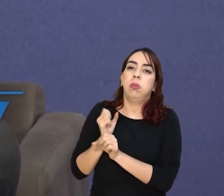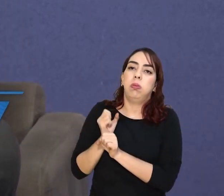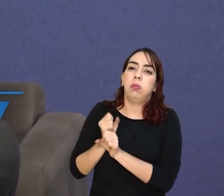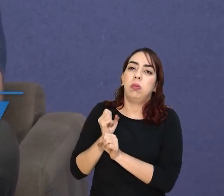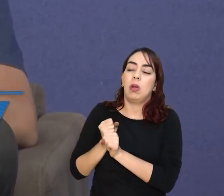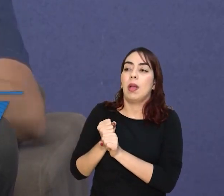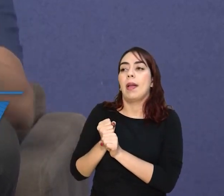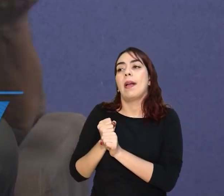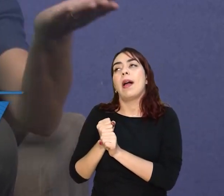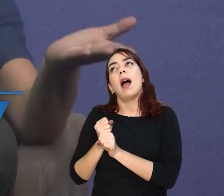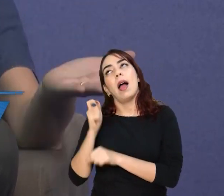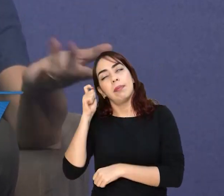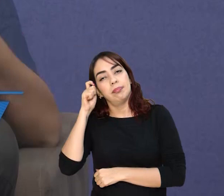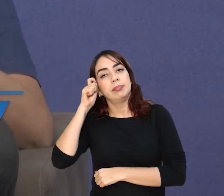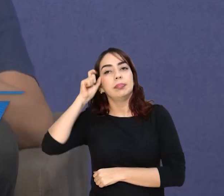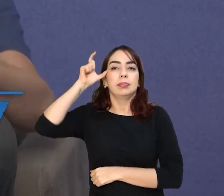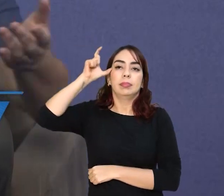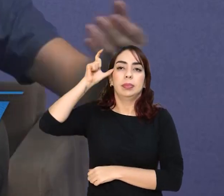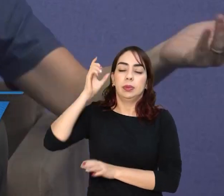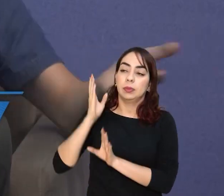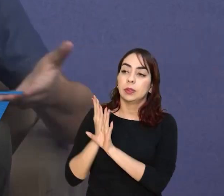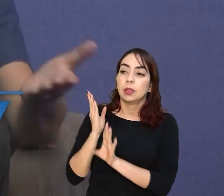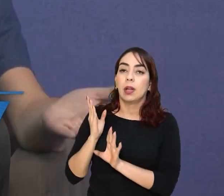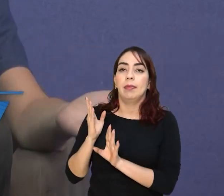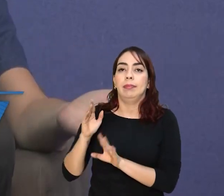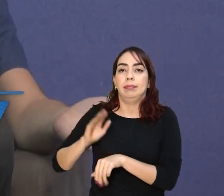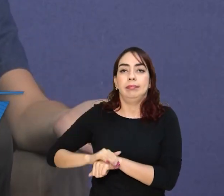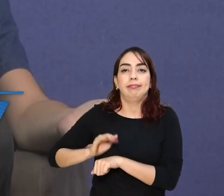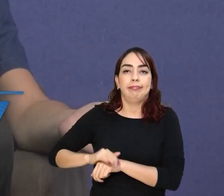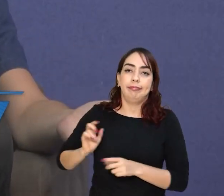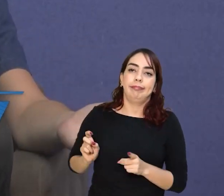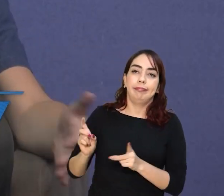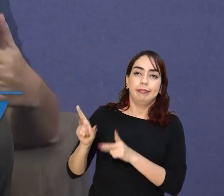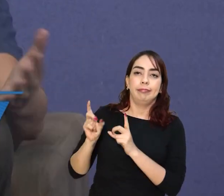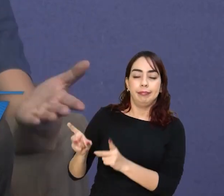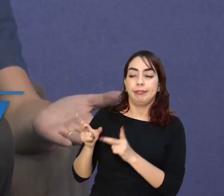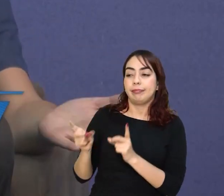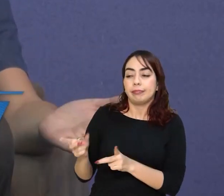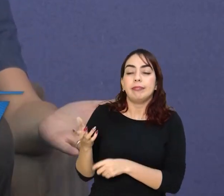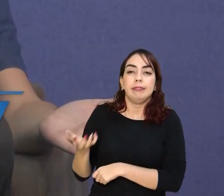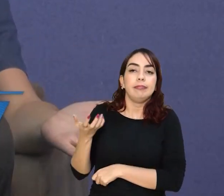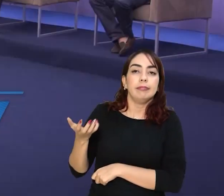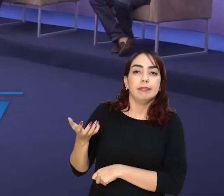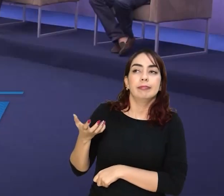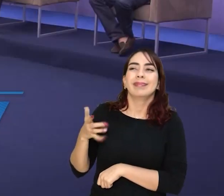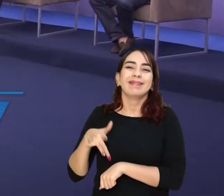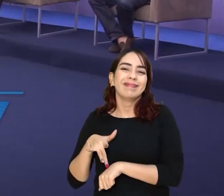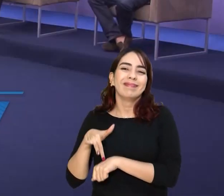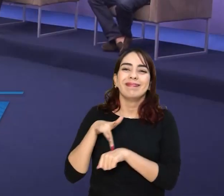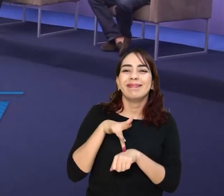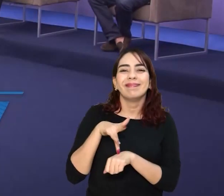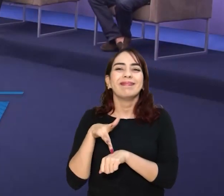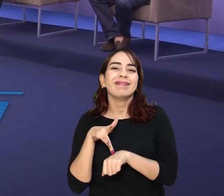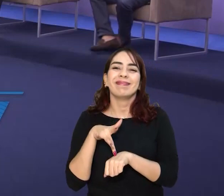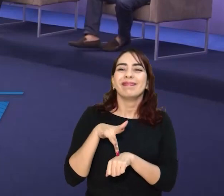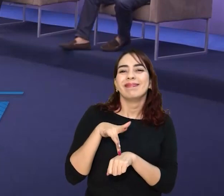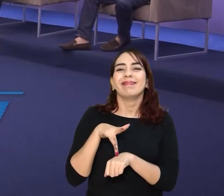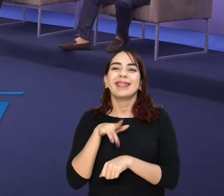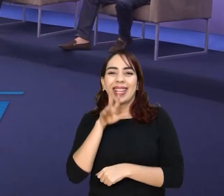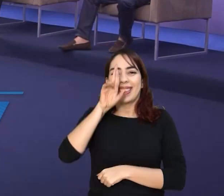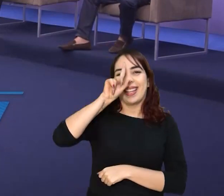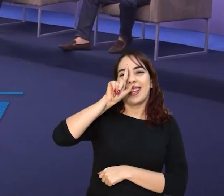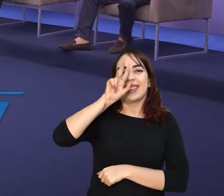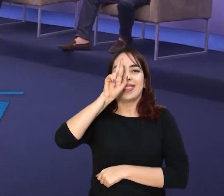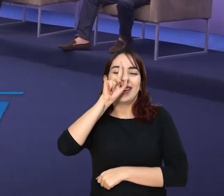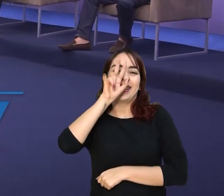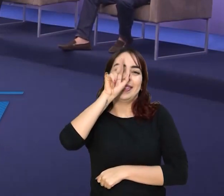Em parte, já se sabe se descobriu que os caras estavam vendendo o cartão. A bagunça. Vendendo o cartão. Os cartões. Não, não